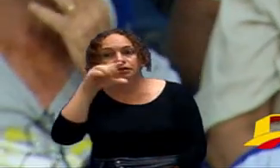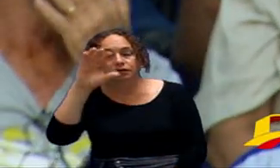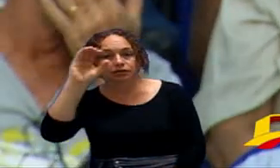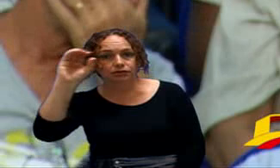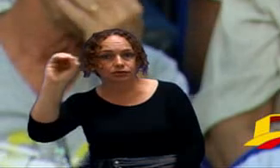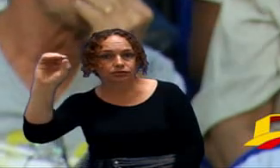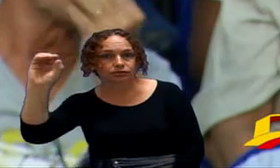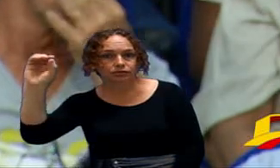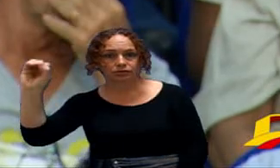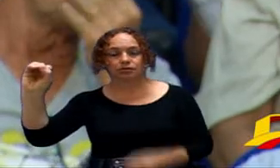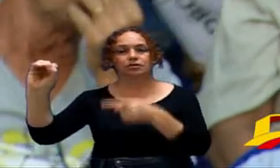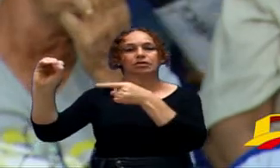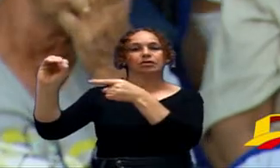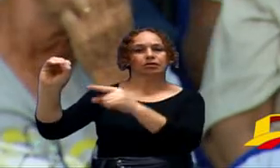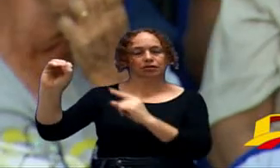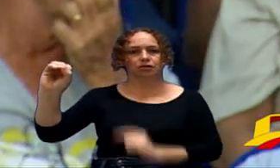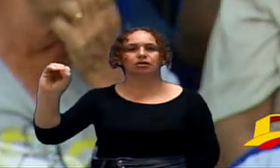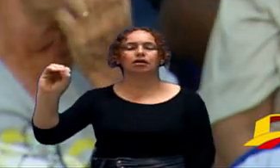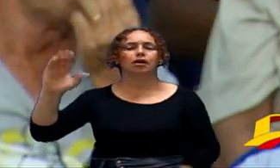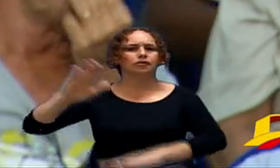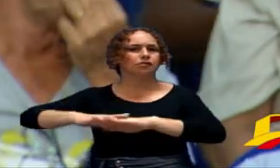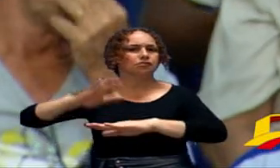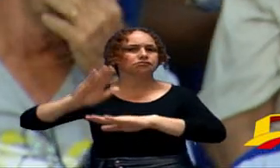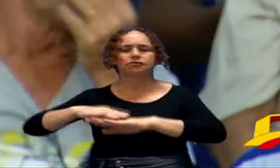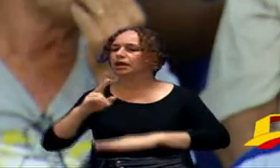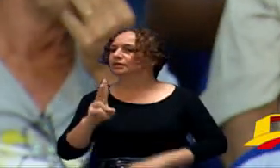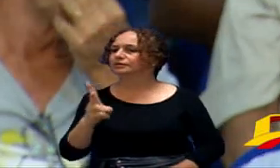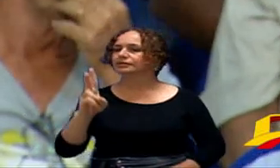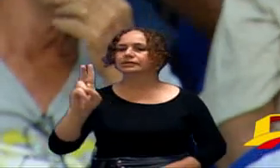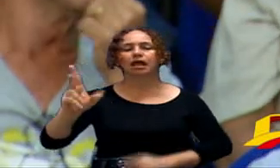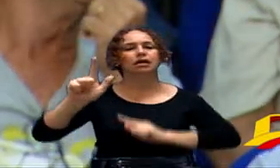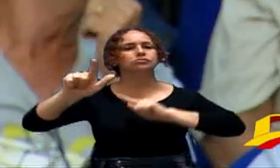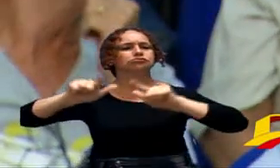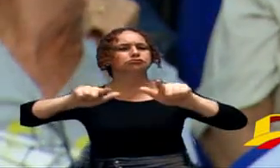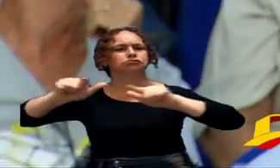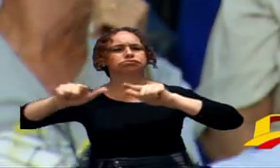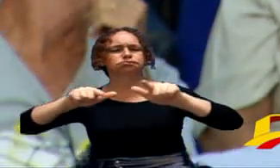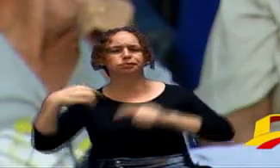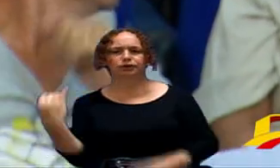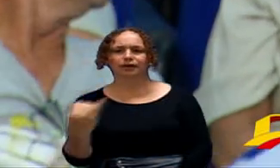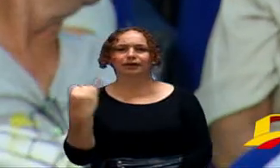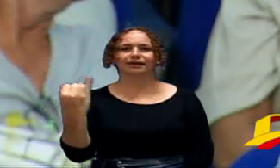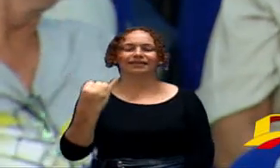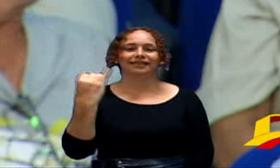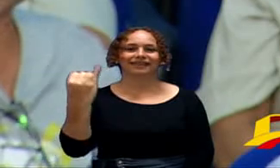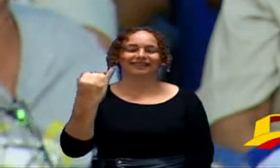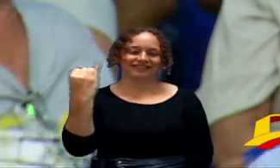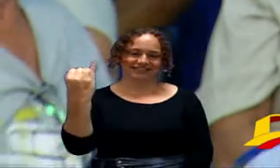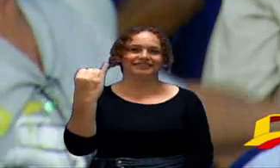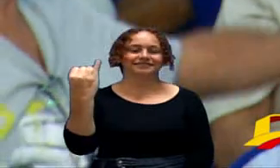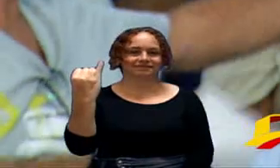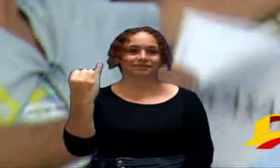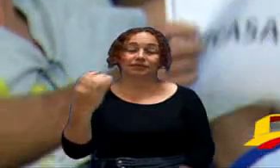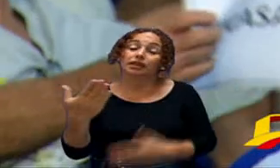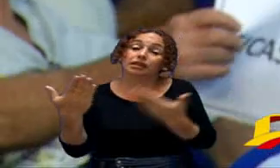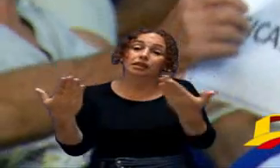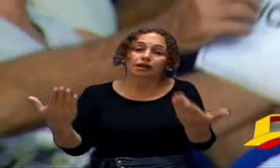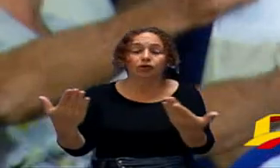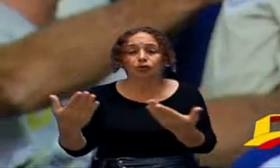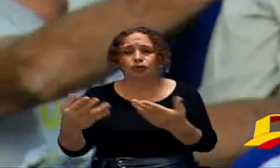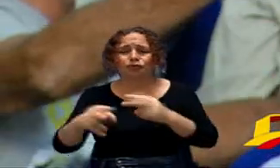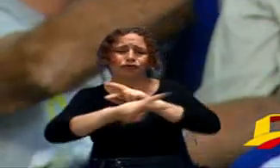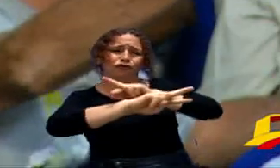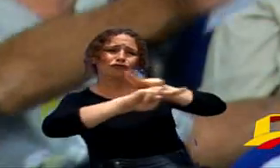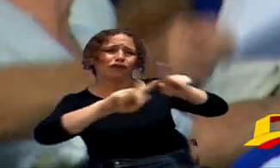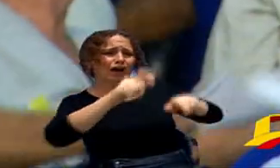O zoológico realizou e realiza um trabalho importante, certo? Como muitas